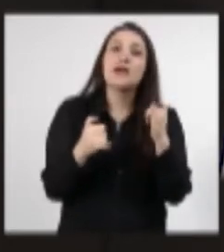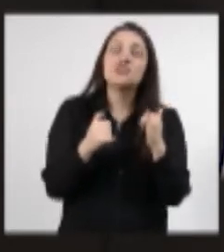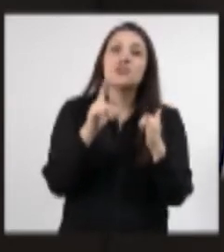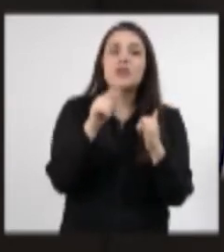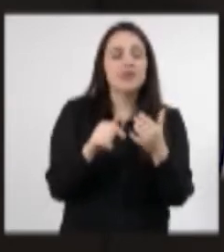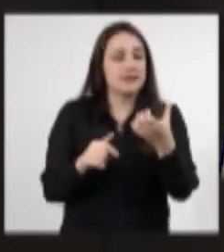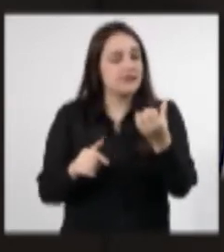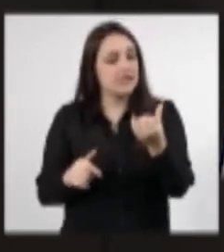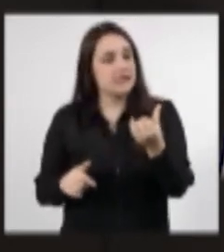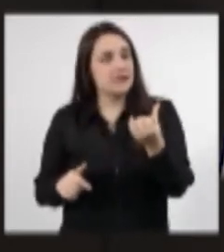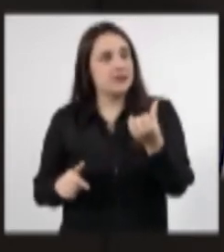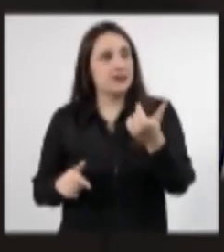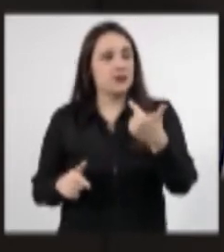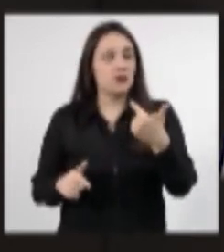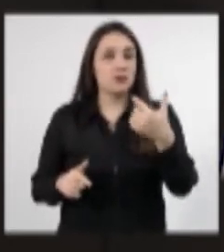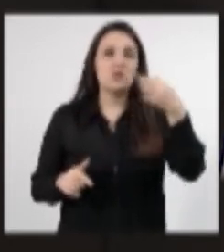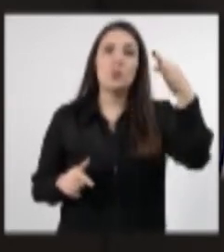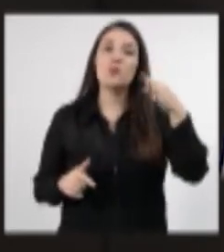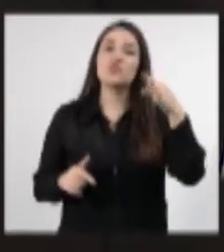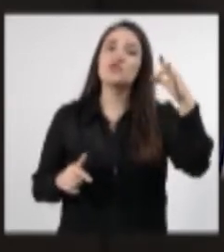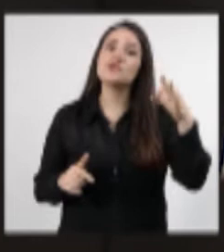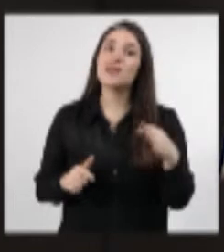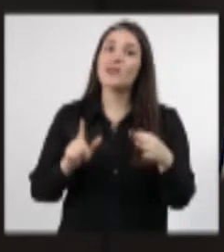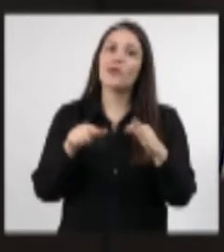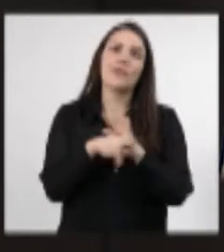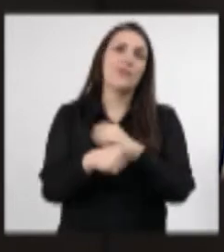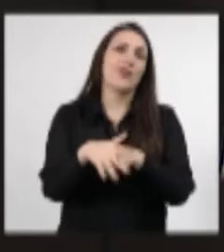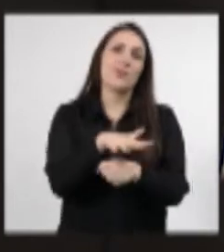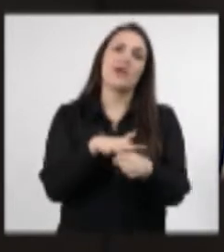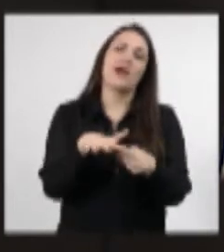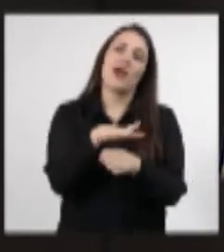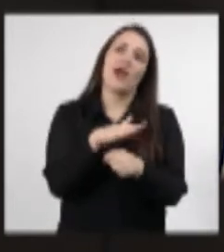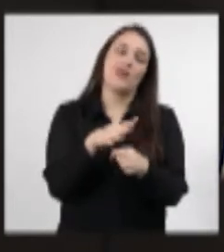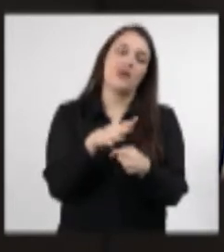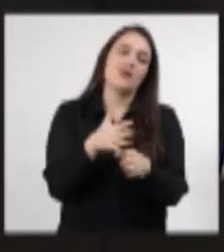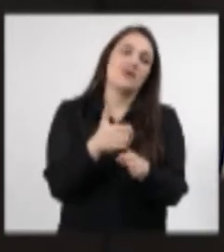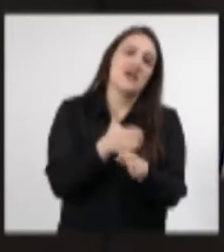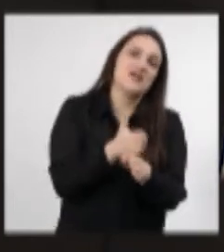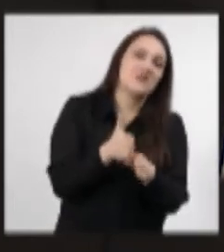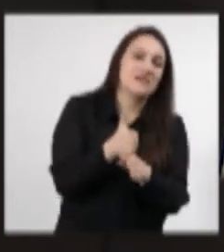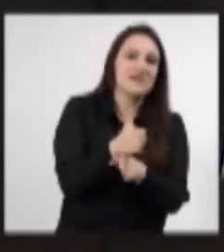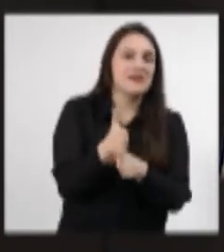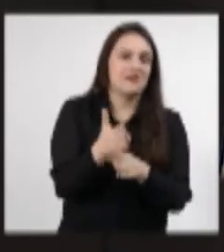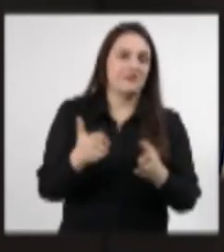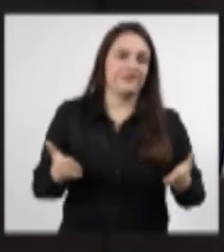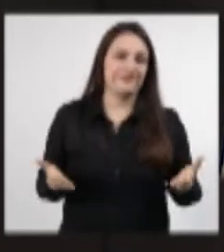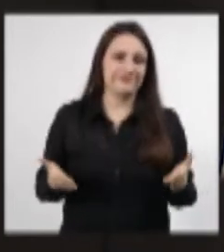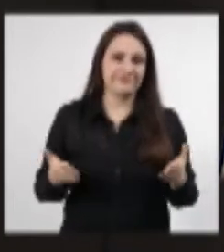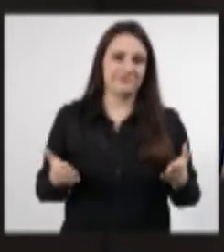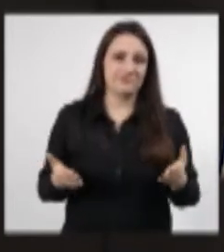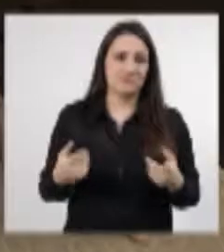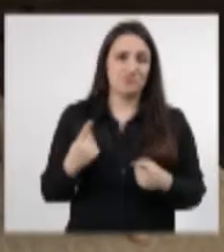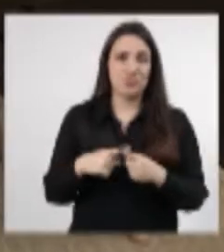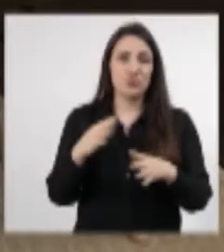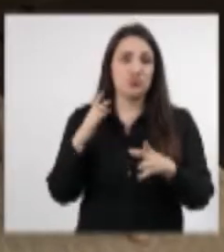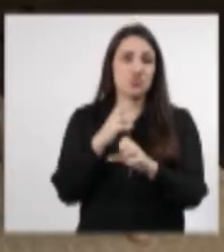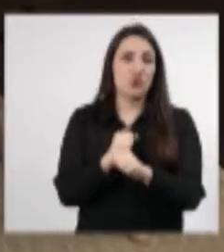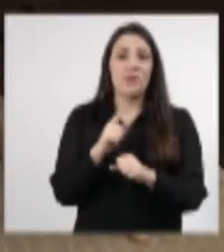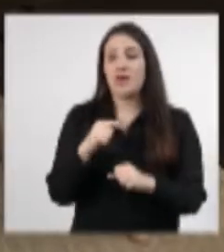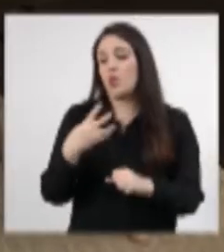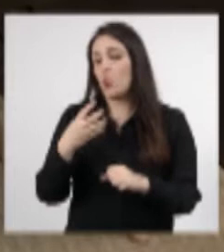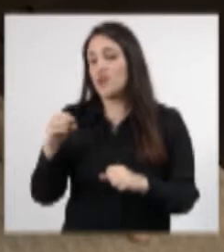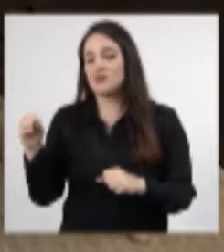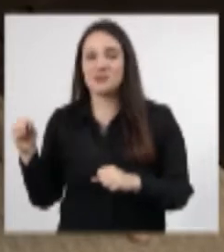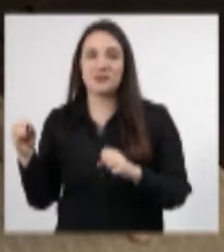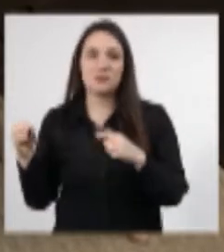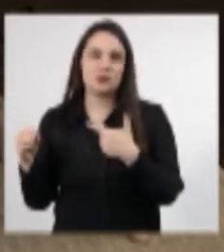números globais. Então ela merece, mas não merece atenção somente das forças policiais de segurança pública do estado, mas em